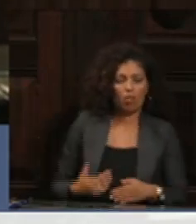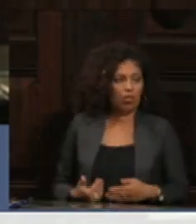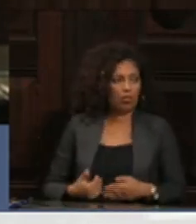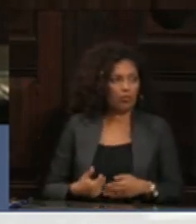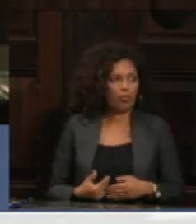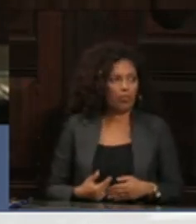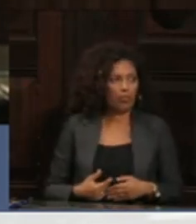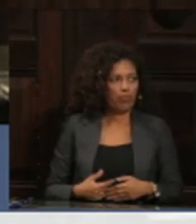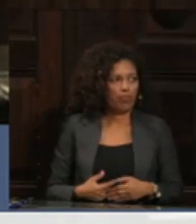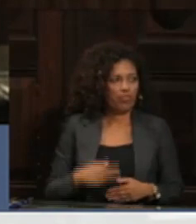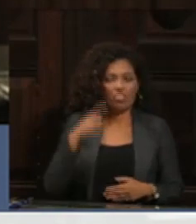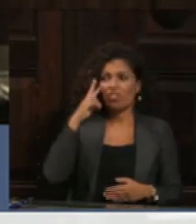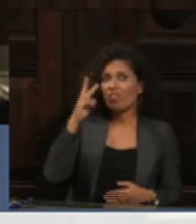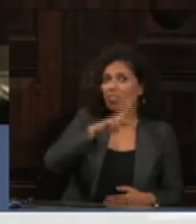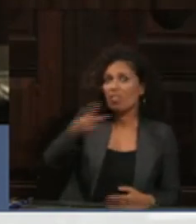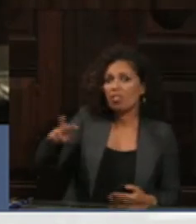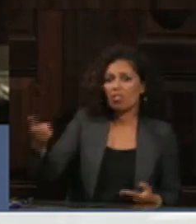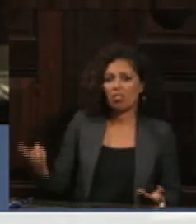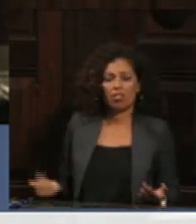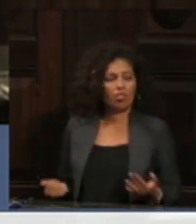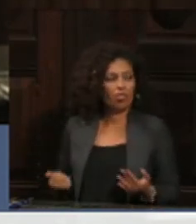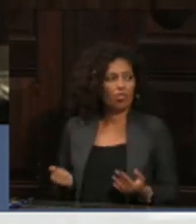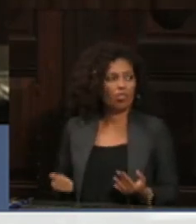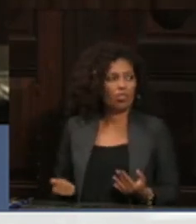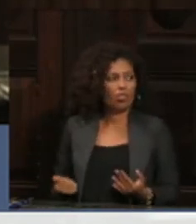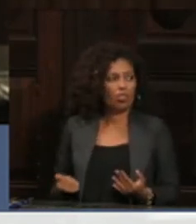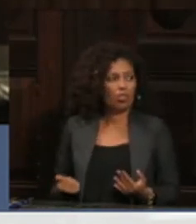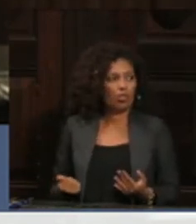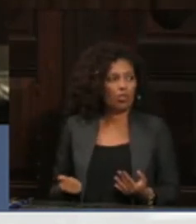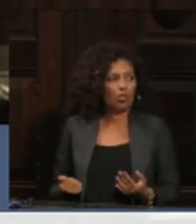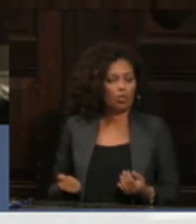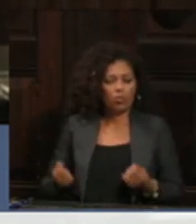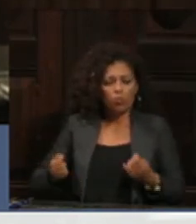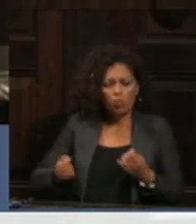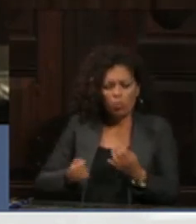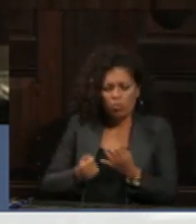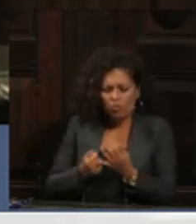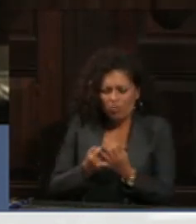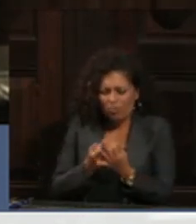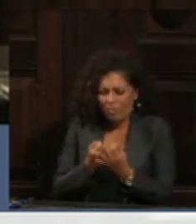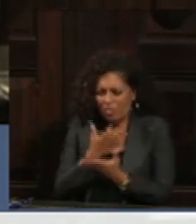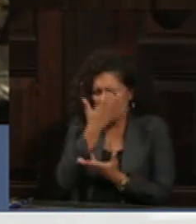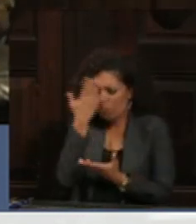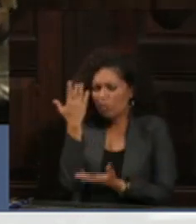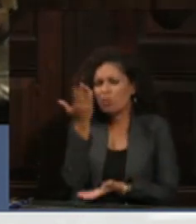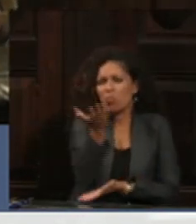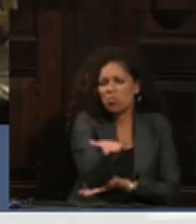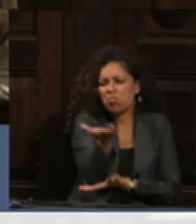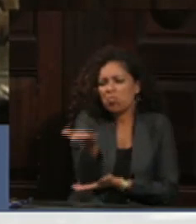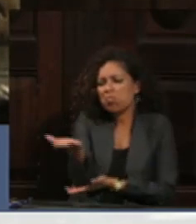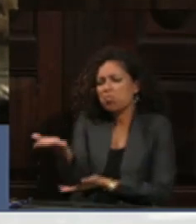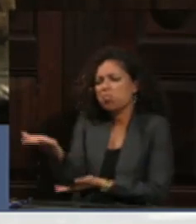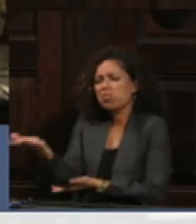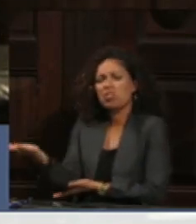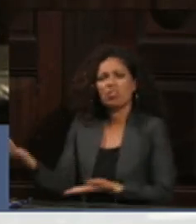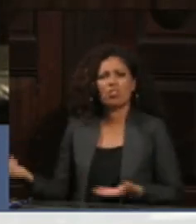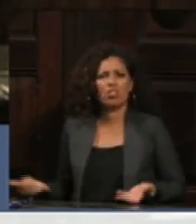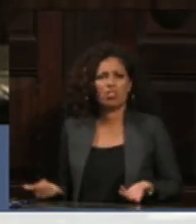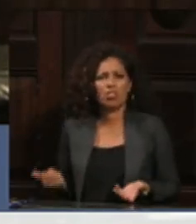gente é tijucano, a gente vê o quanto a população de rua cresce no nosso município aqui na